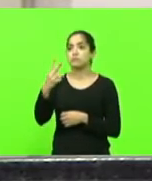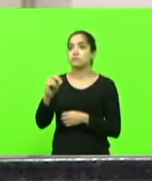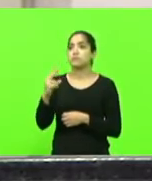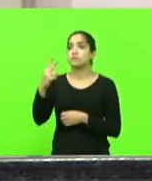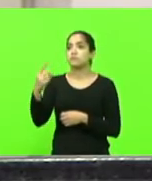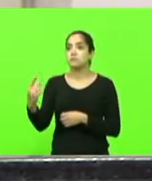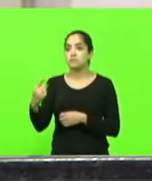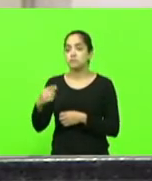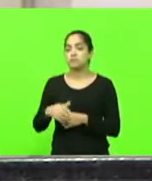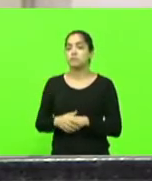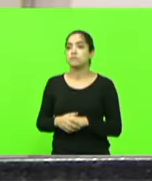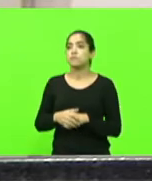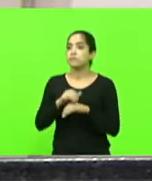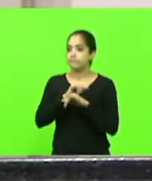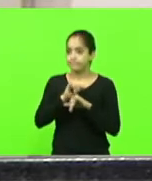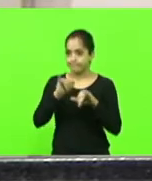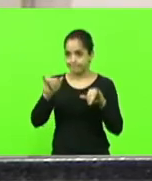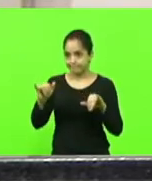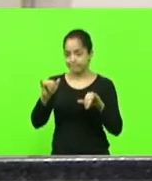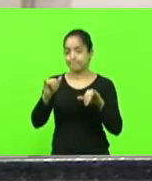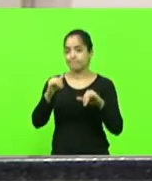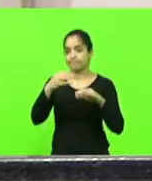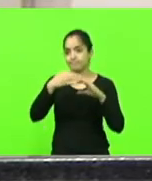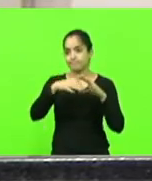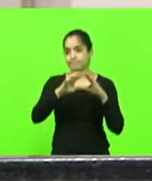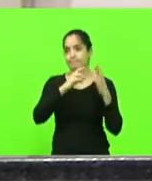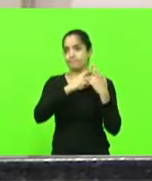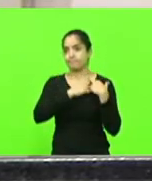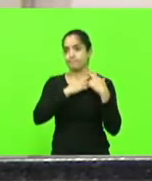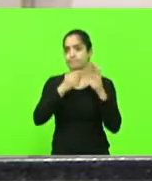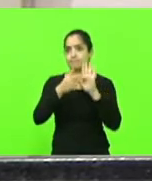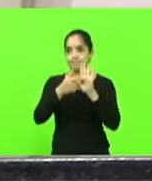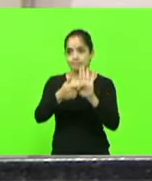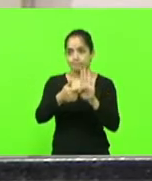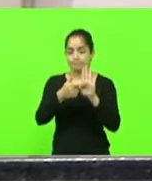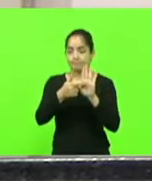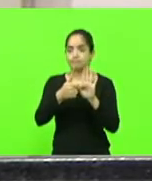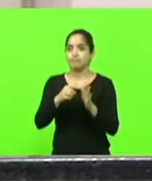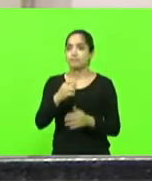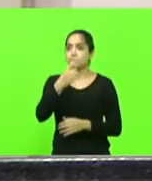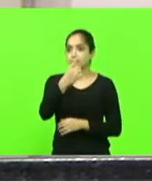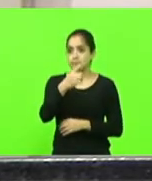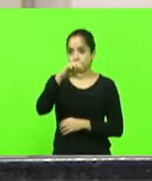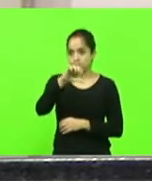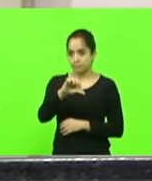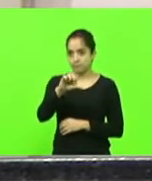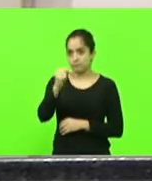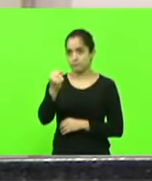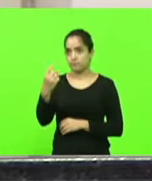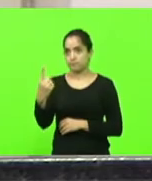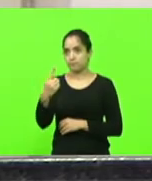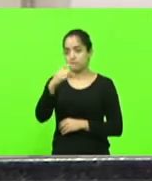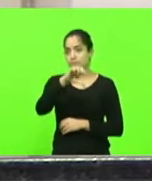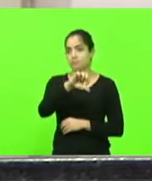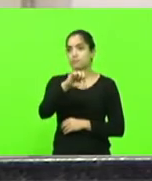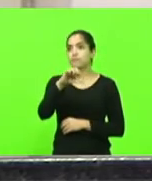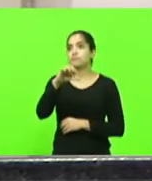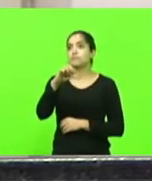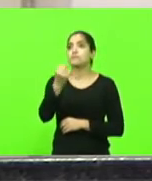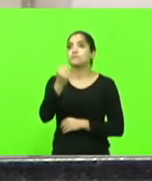1686/2021. E comunicou que encaminhará aos destinatários as indicações números 1981